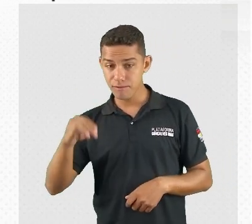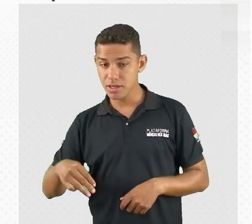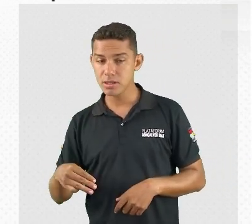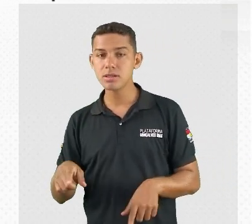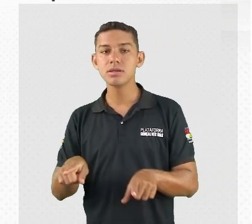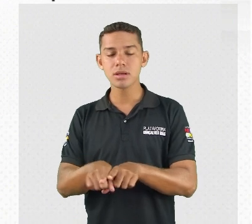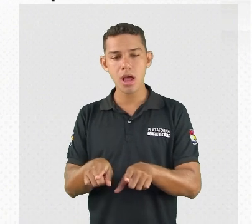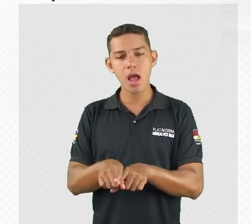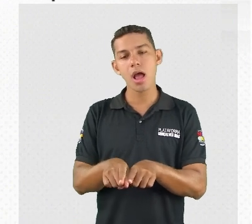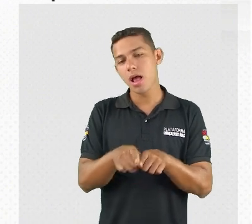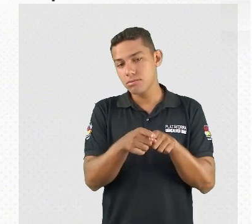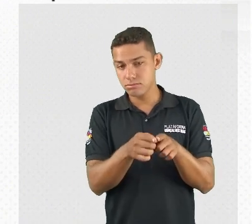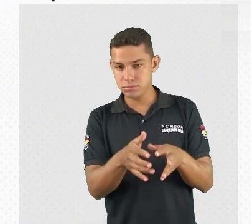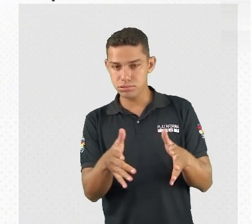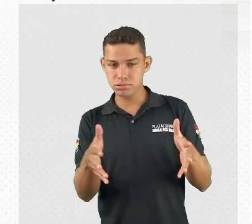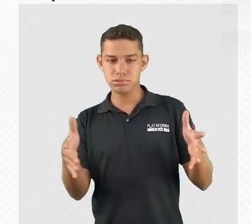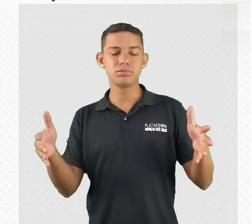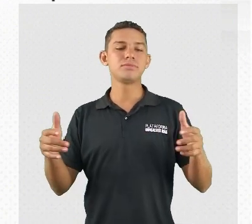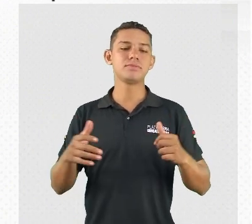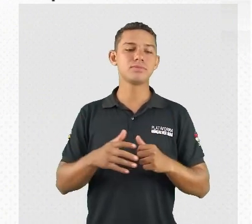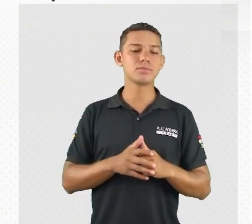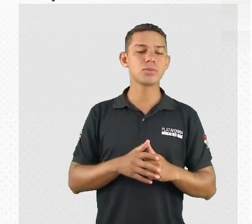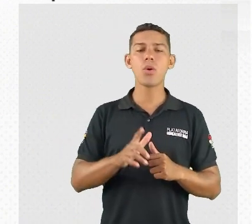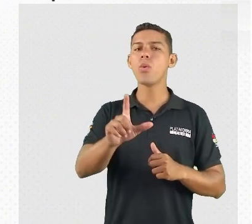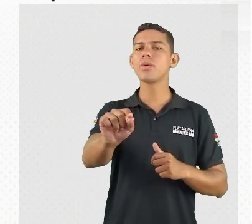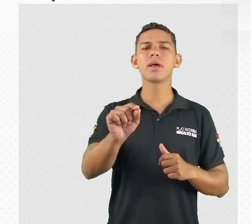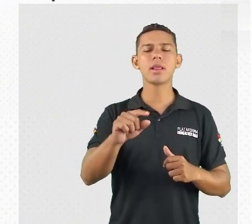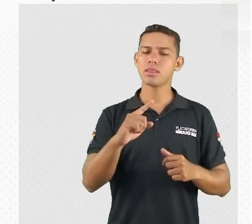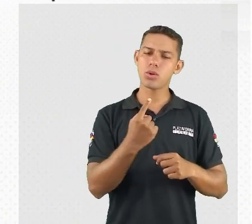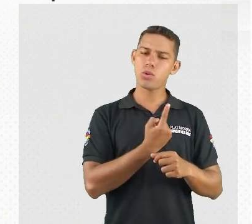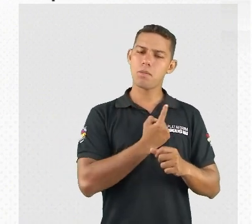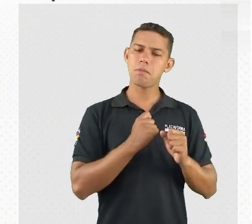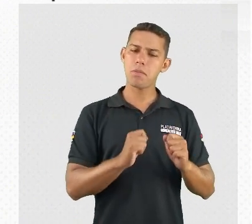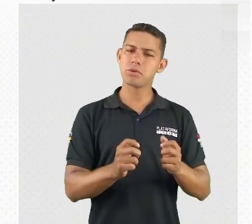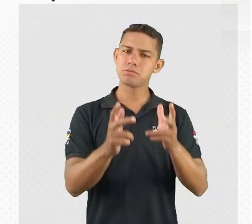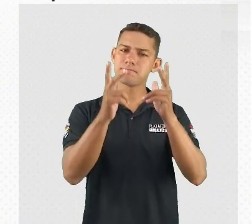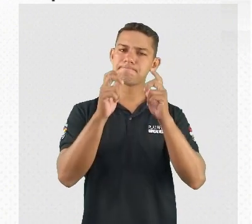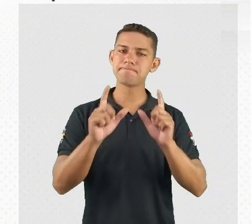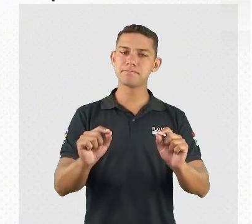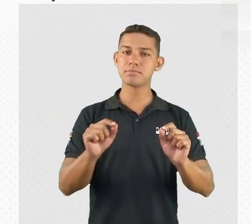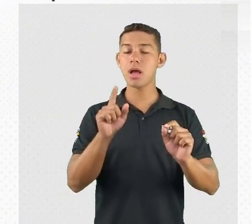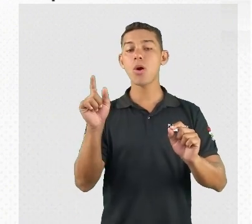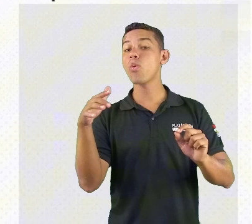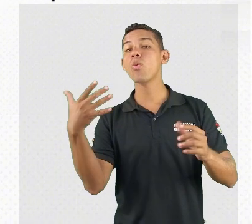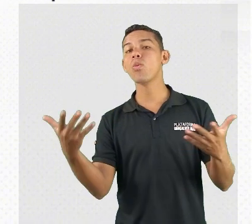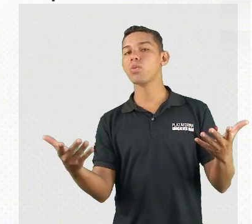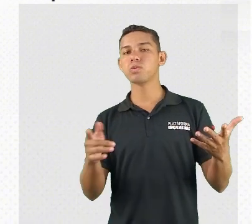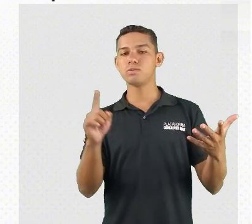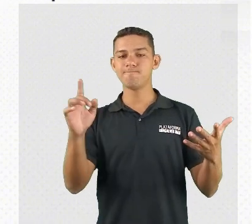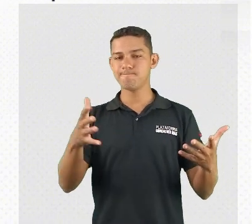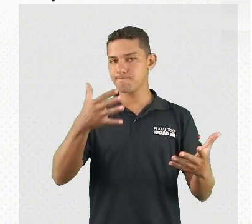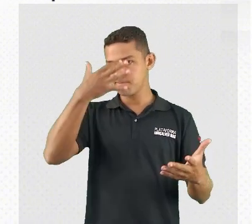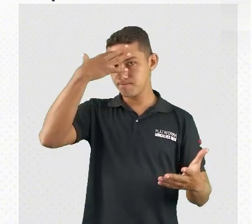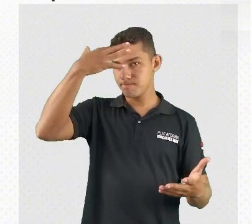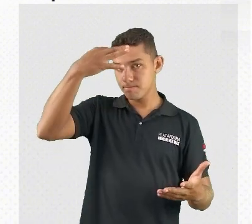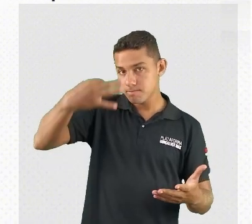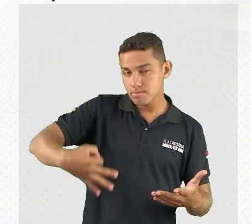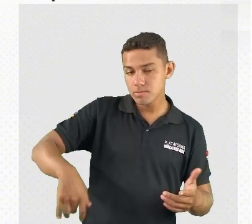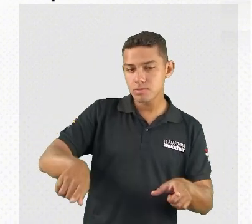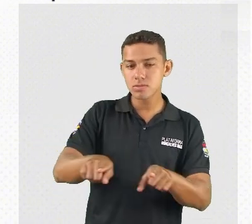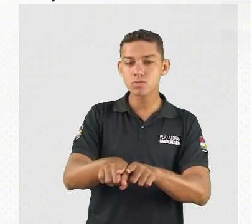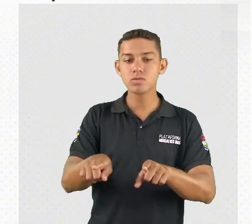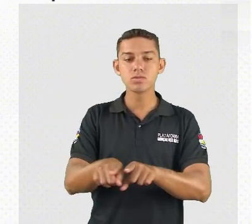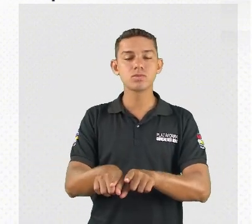que é a sua plena realização. O que a gente já pode perceber aqui? Qual termo vem na cabecinha de vocês quando a gente